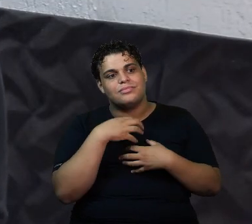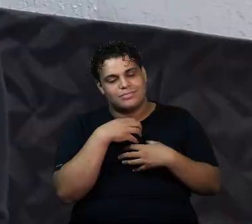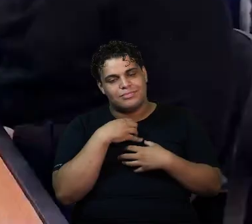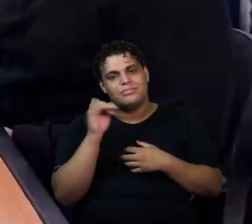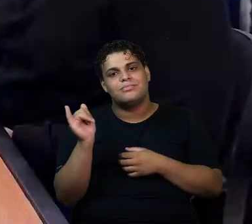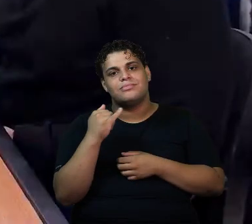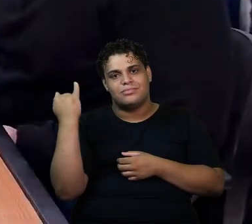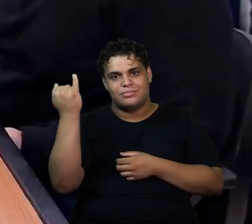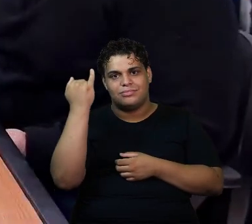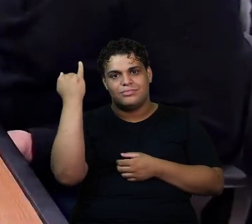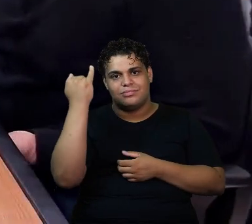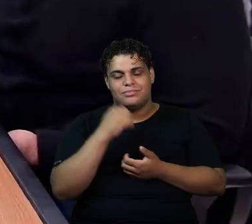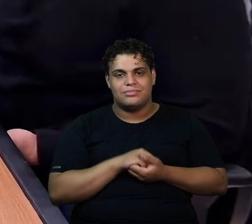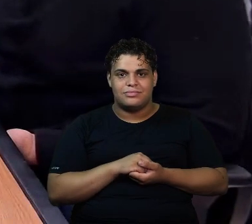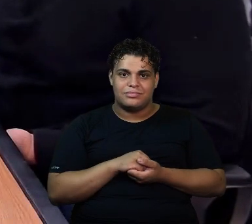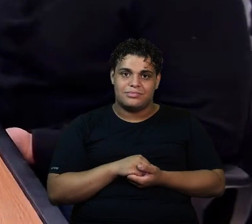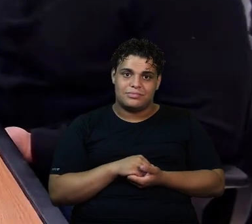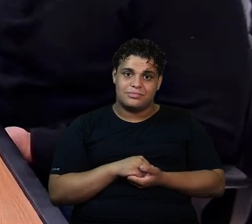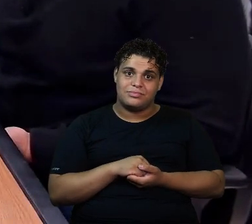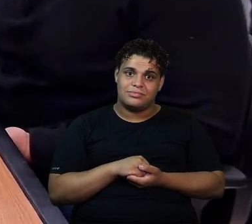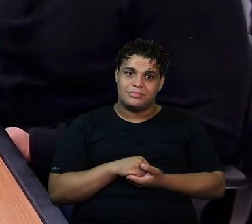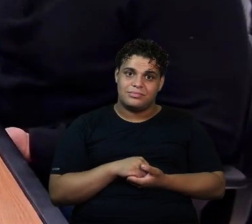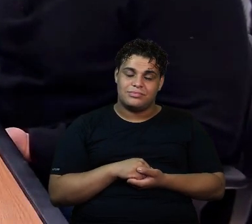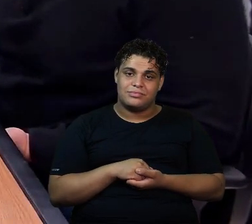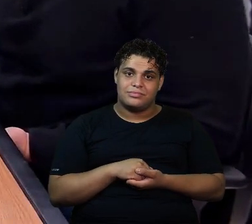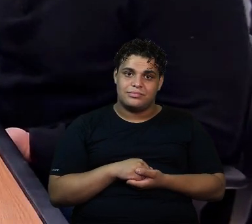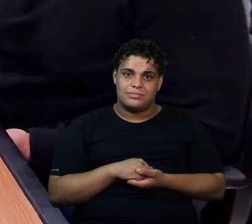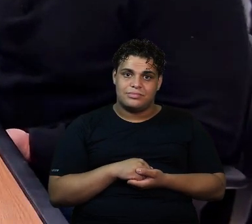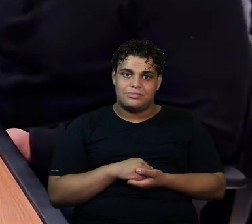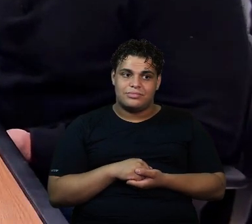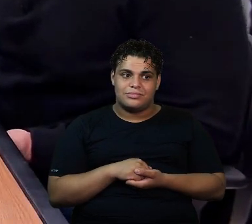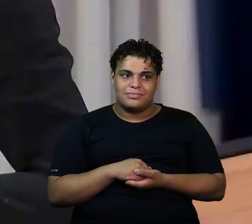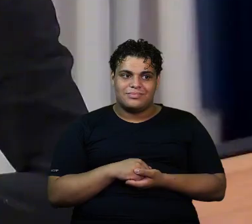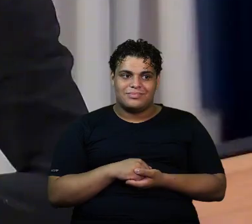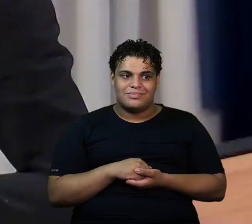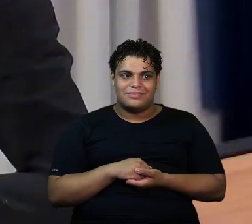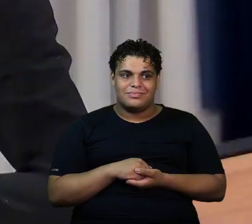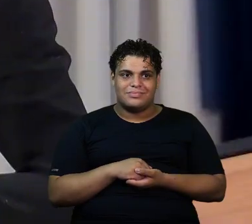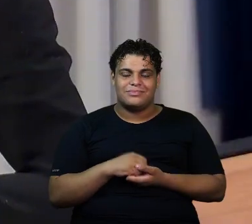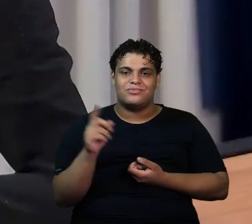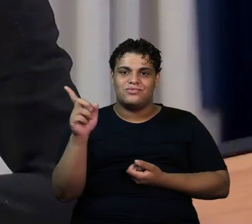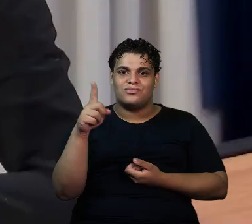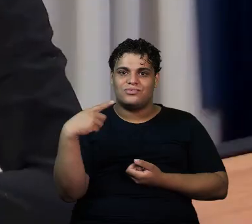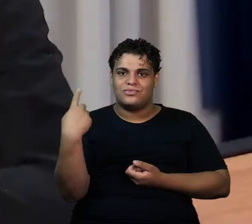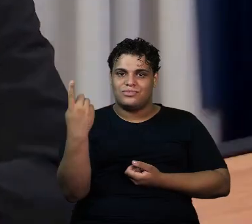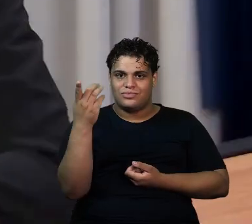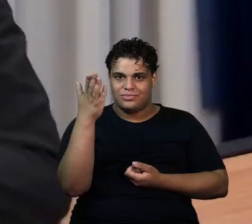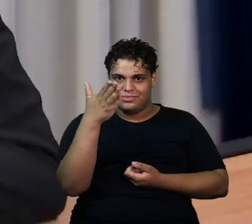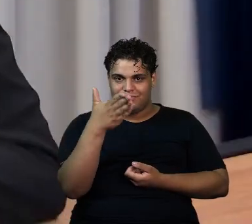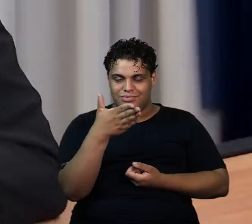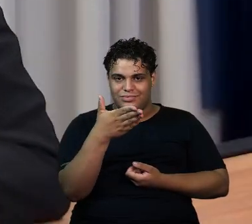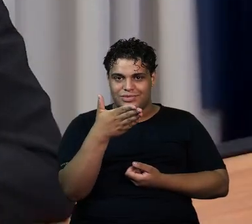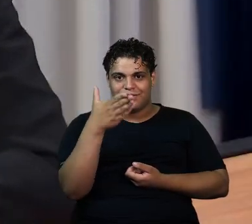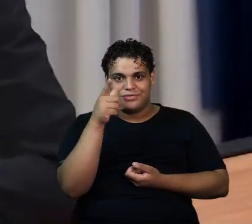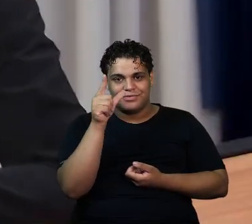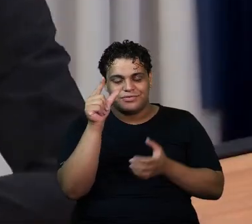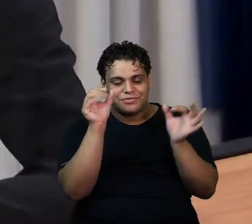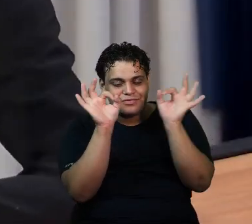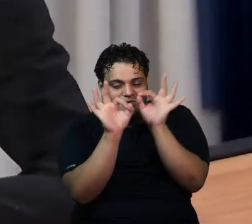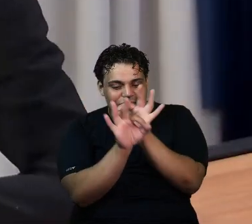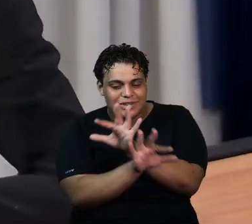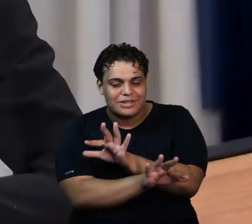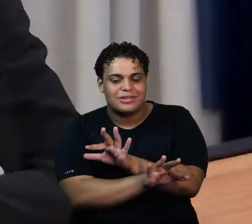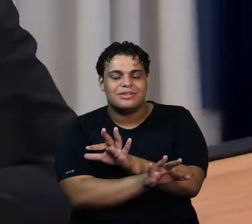importância ali do INAT. Hoje, pessoal, acho que nós vamos chegando aos momentos finais do nosso encontro, né,